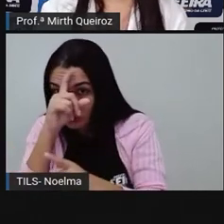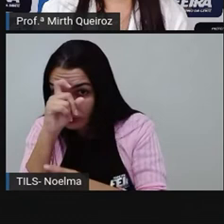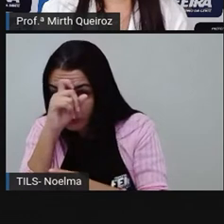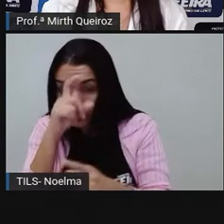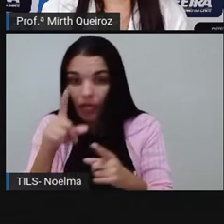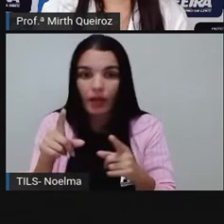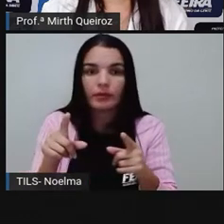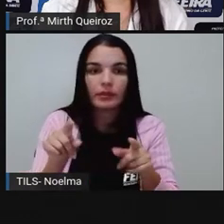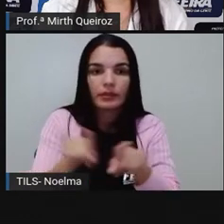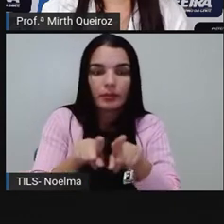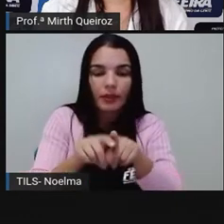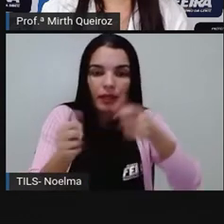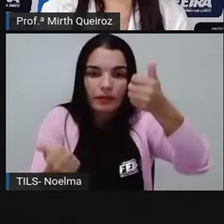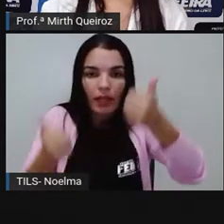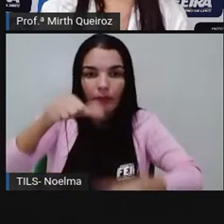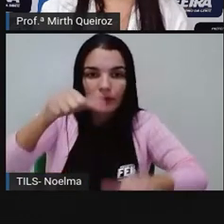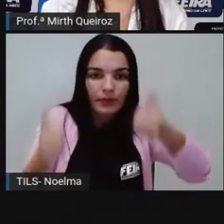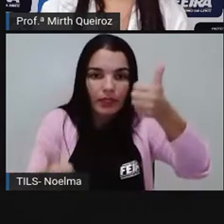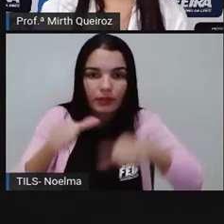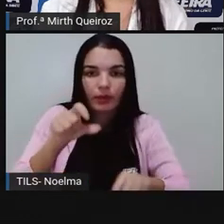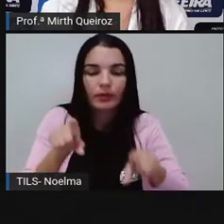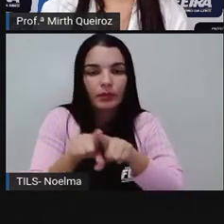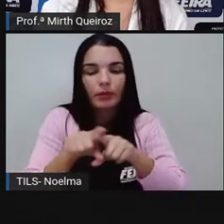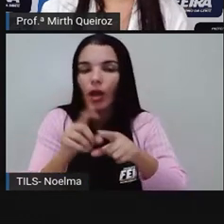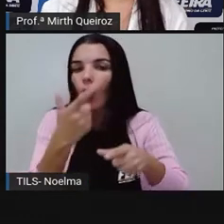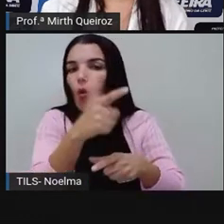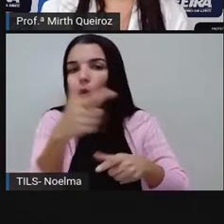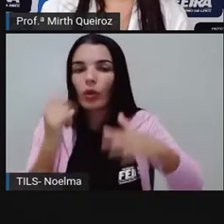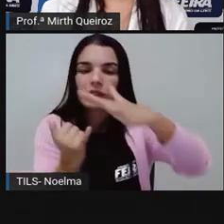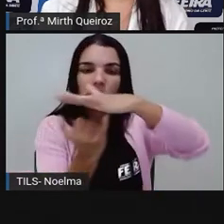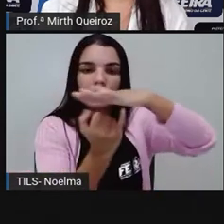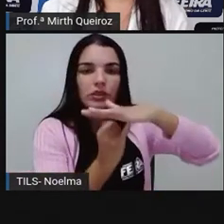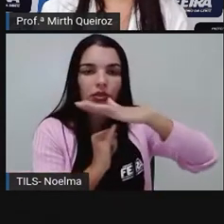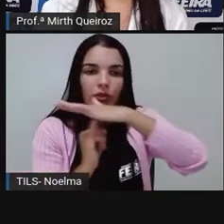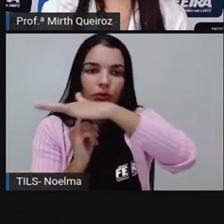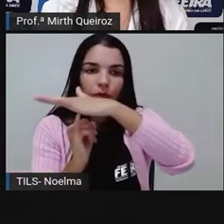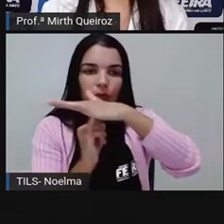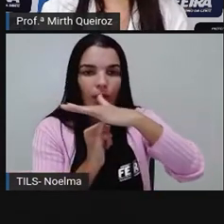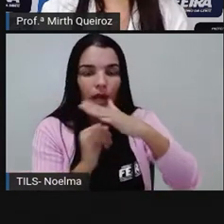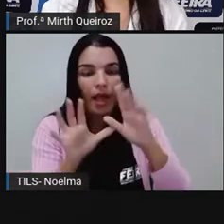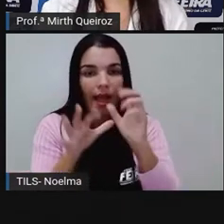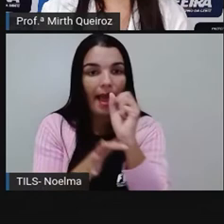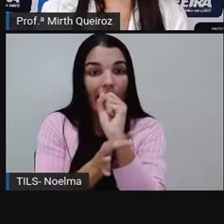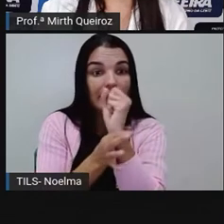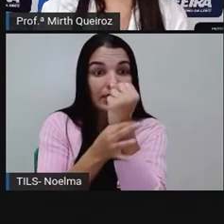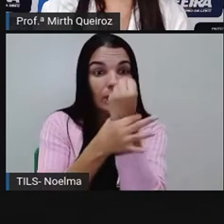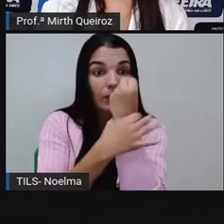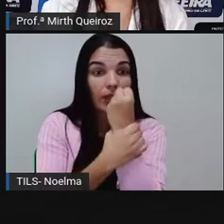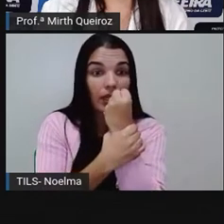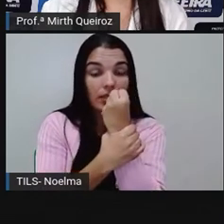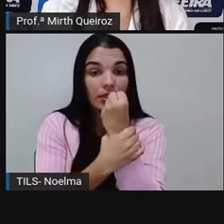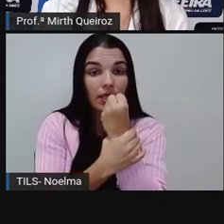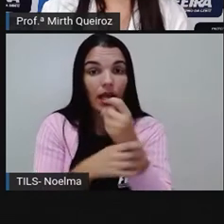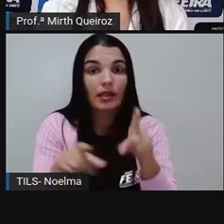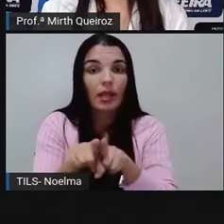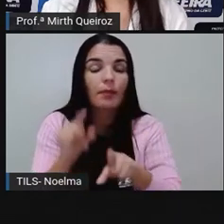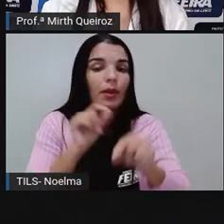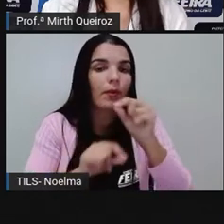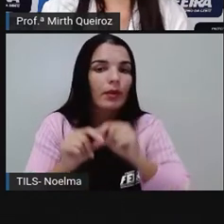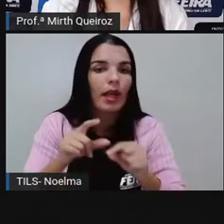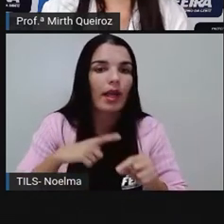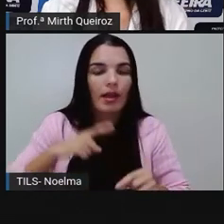e outras instituições. Na segurança pública, ele comanda as polícias civil